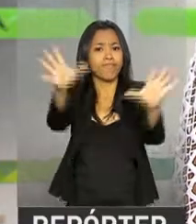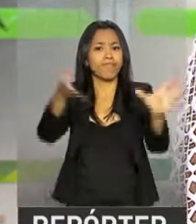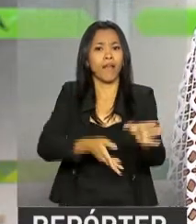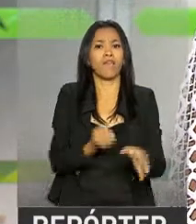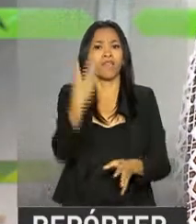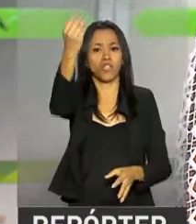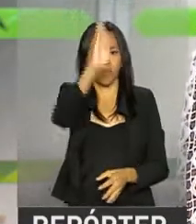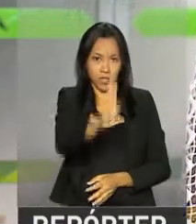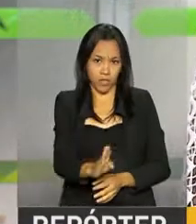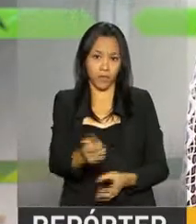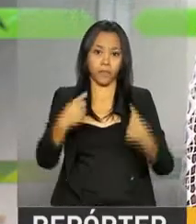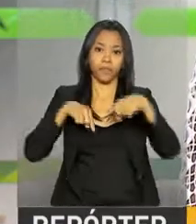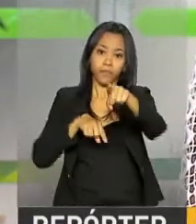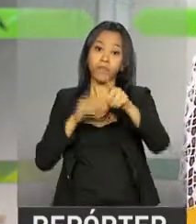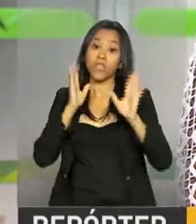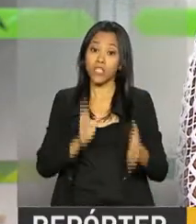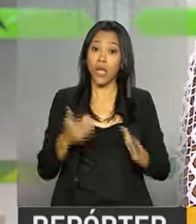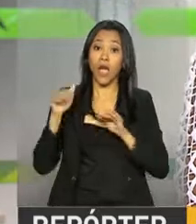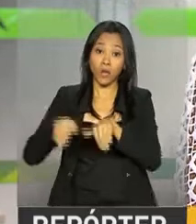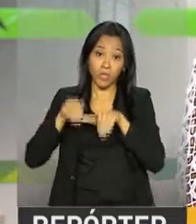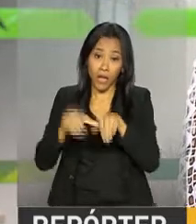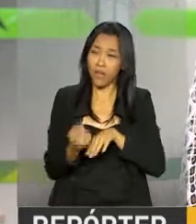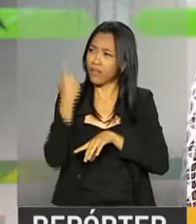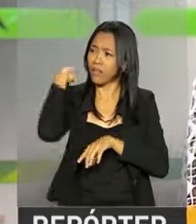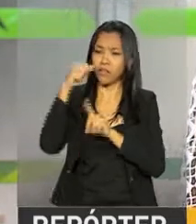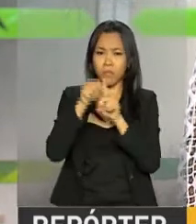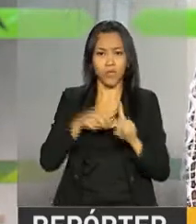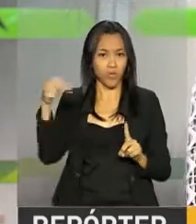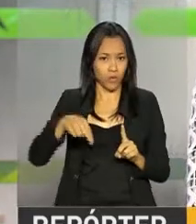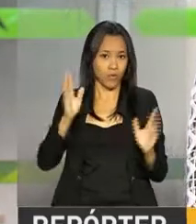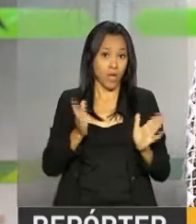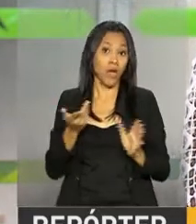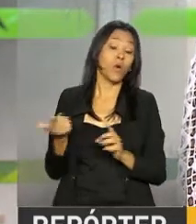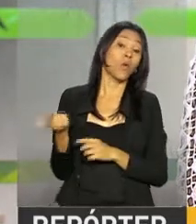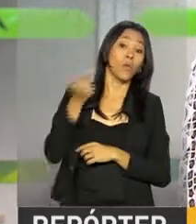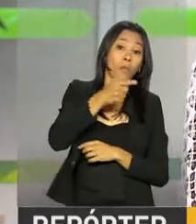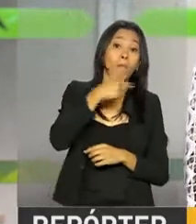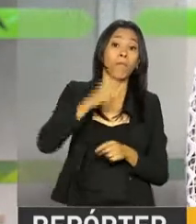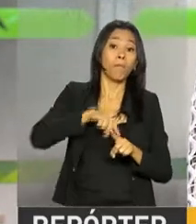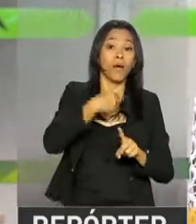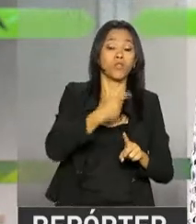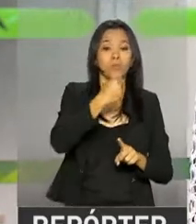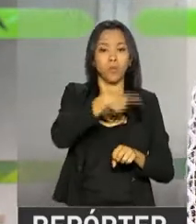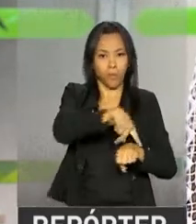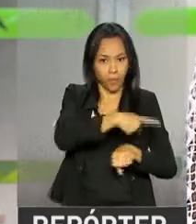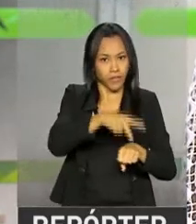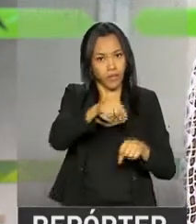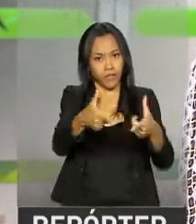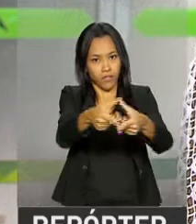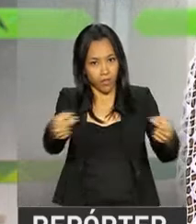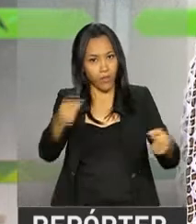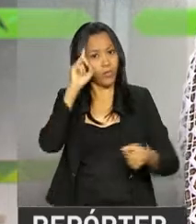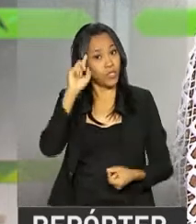já estava valendo para visitantes da austrália desde novembro o próximo país a ser beneficiado será o japão em 11